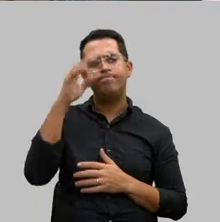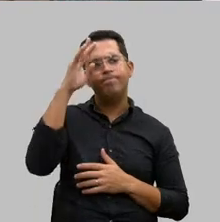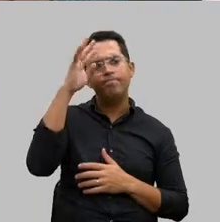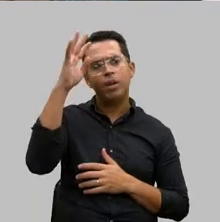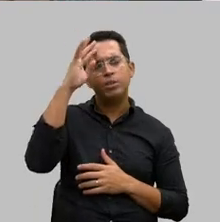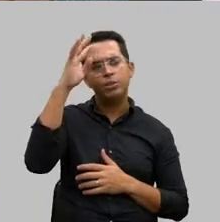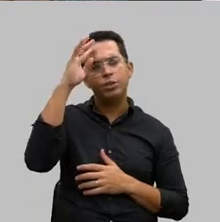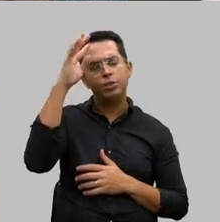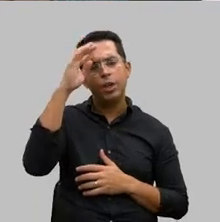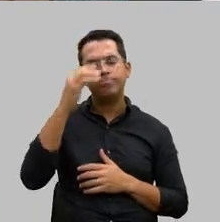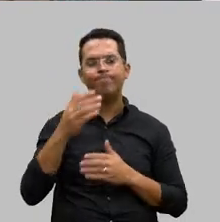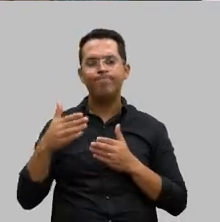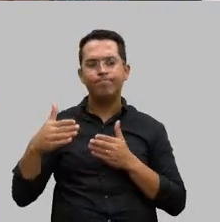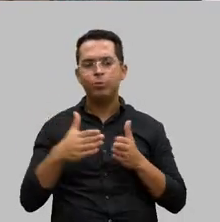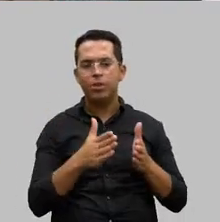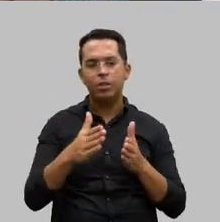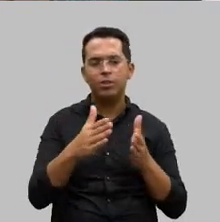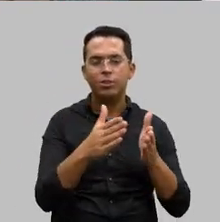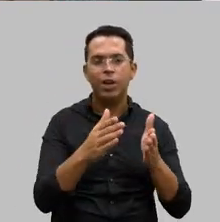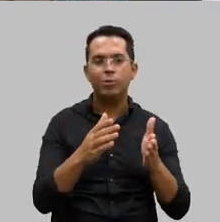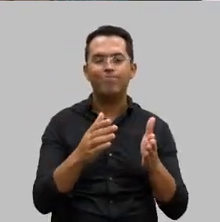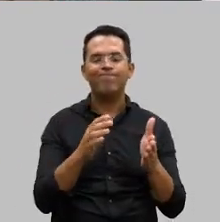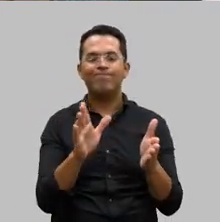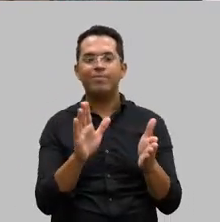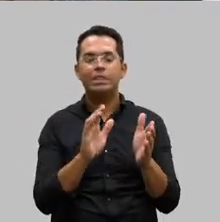a cadeira de roda delas